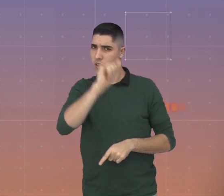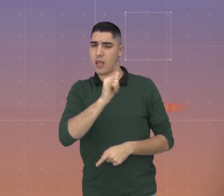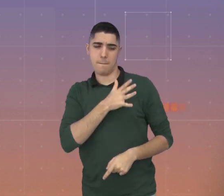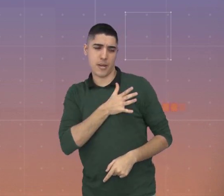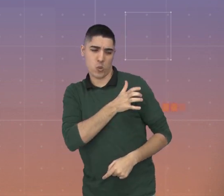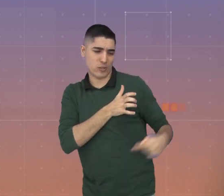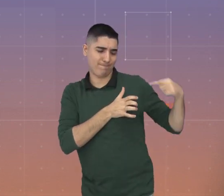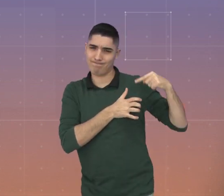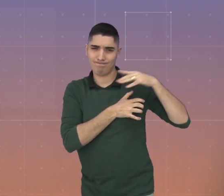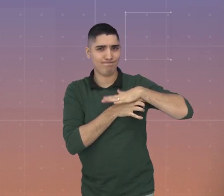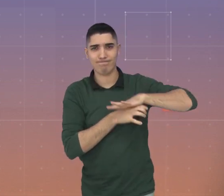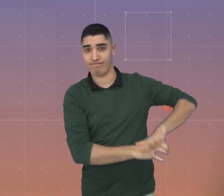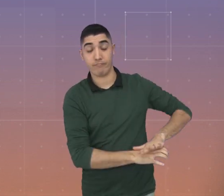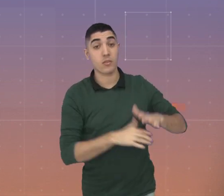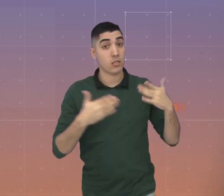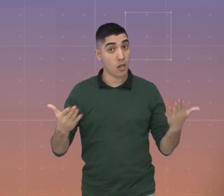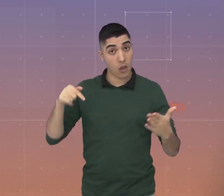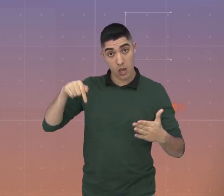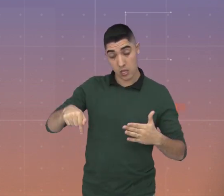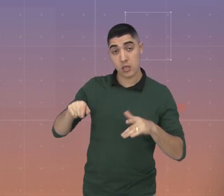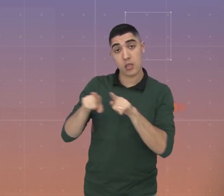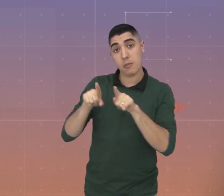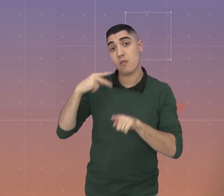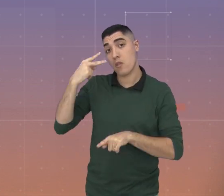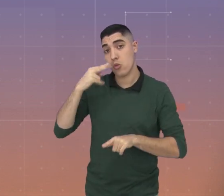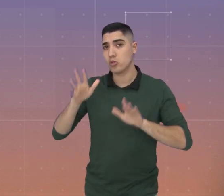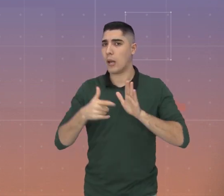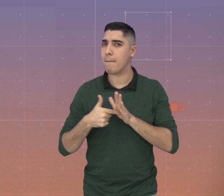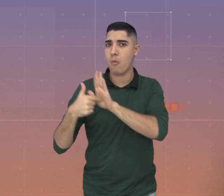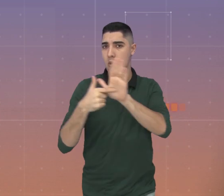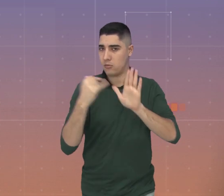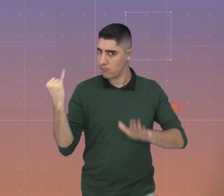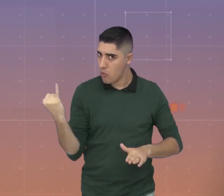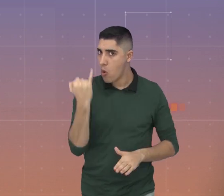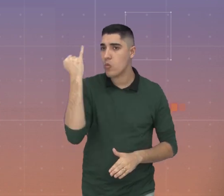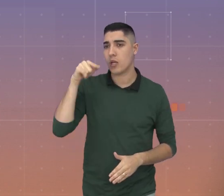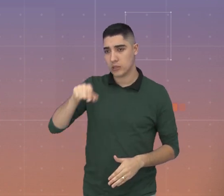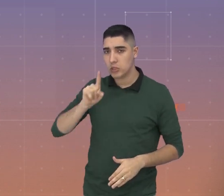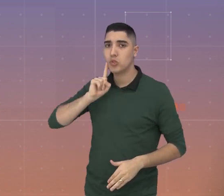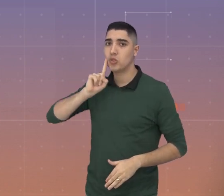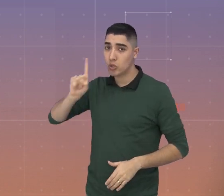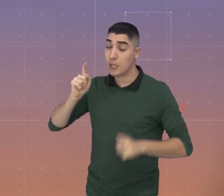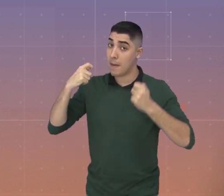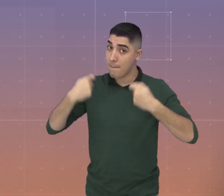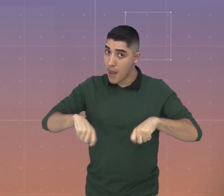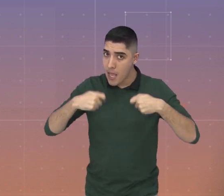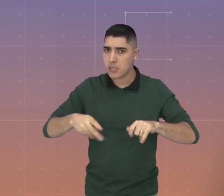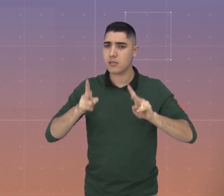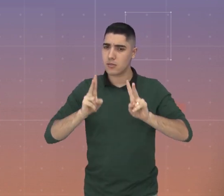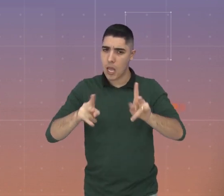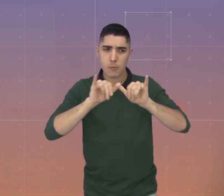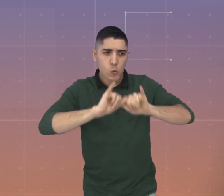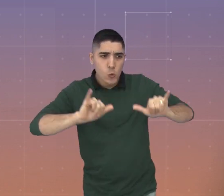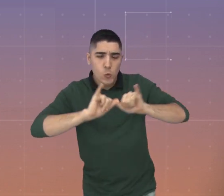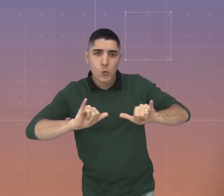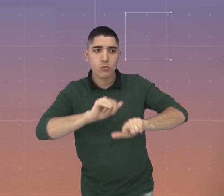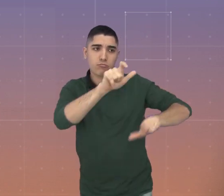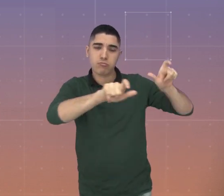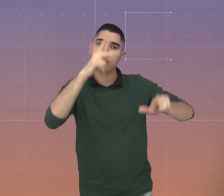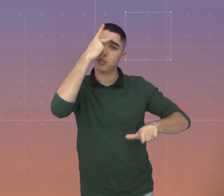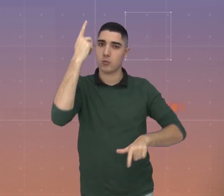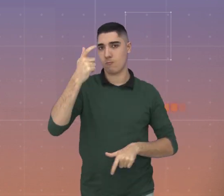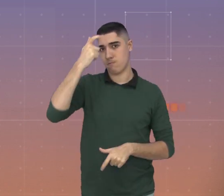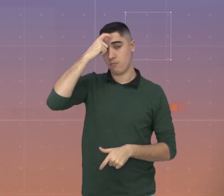também vencer o preconceito. Aqui na Câmara, os vereadores também reforçam a importância da data e a necessidade